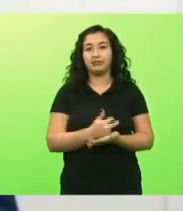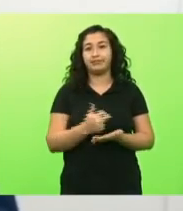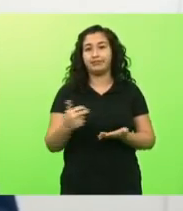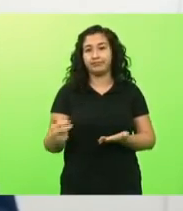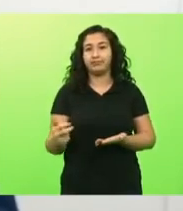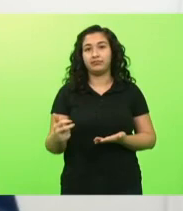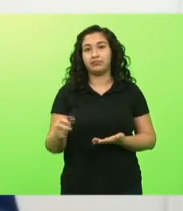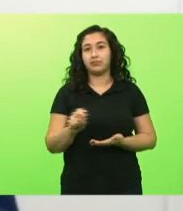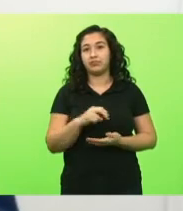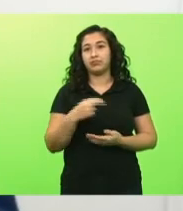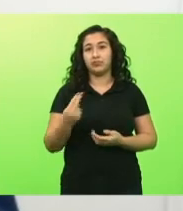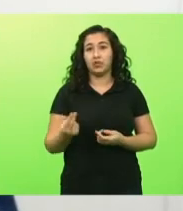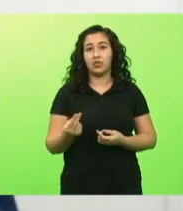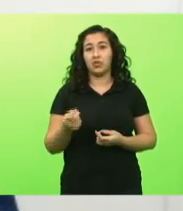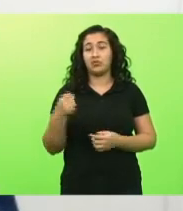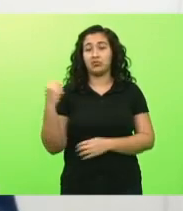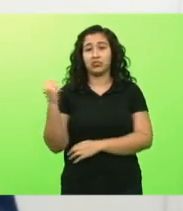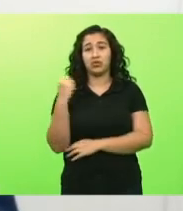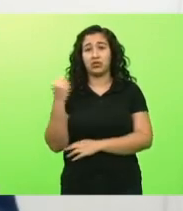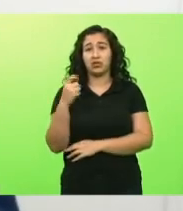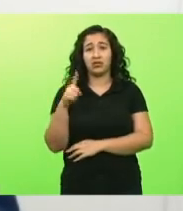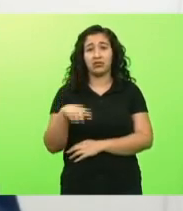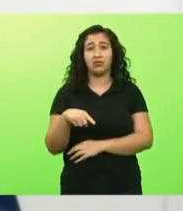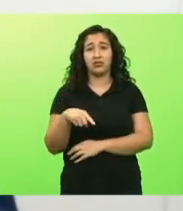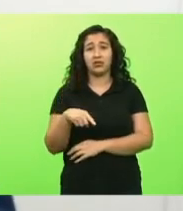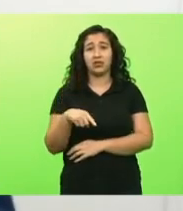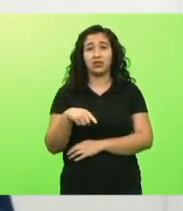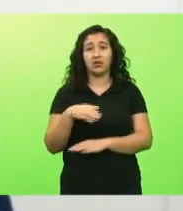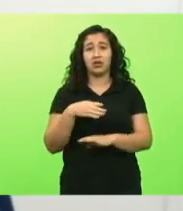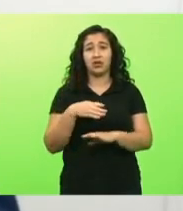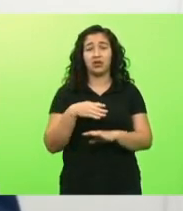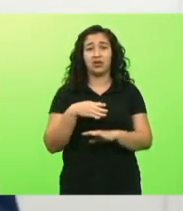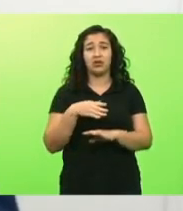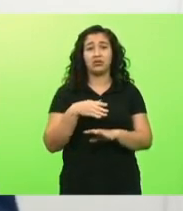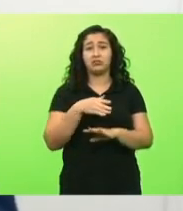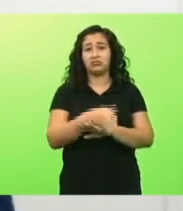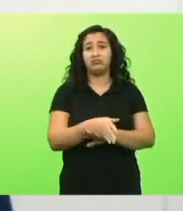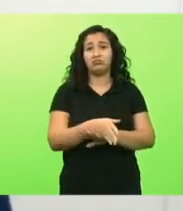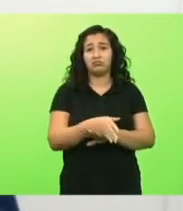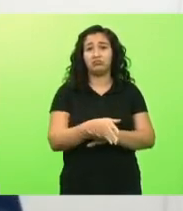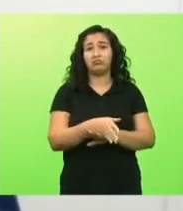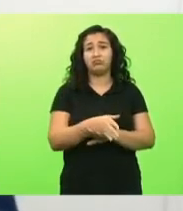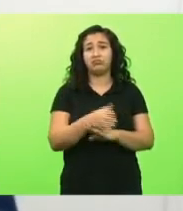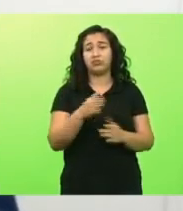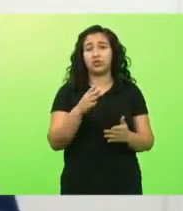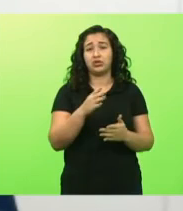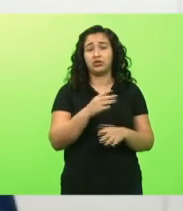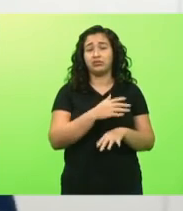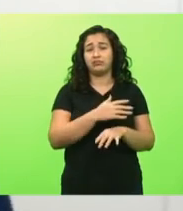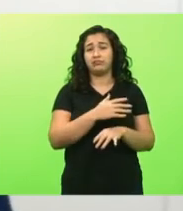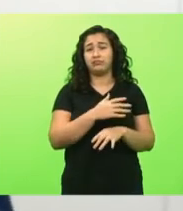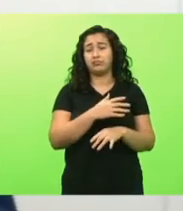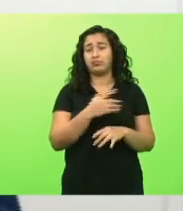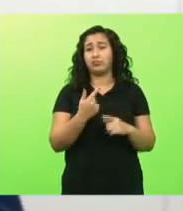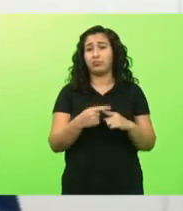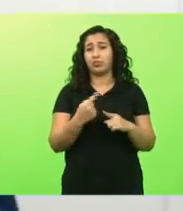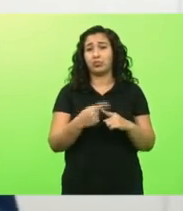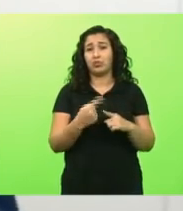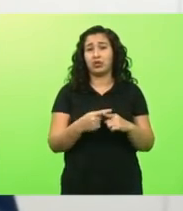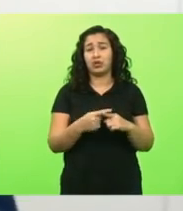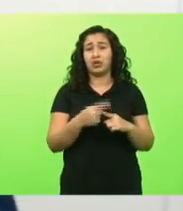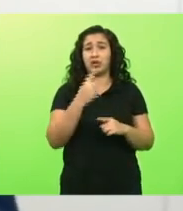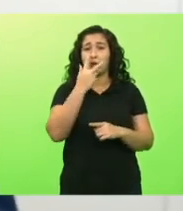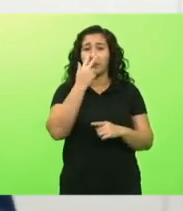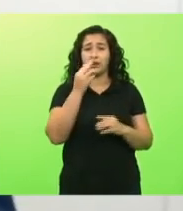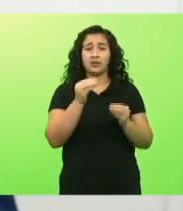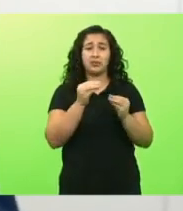é um caso até mais grave, que é um caso de intervenção. Porque do jeito que está, o caminhão está tombado, o motorista não sabe